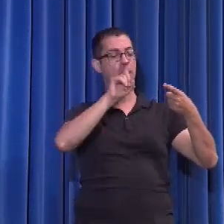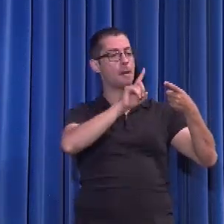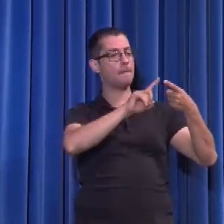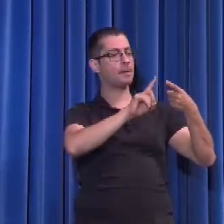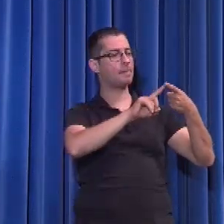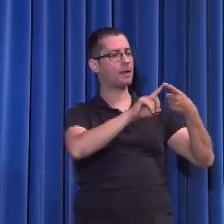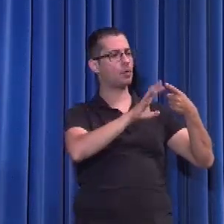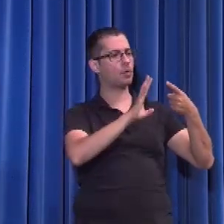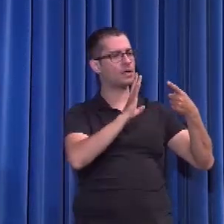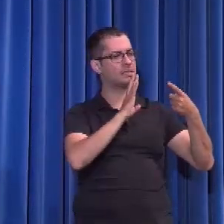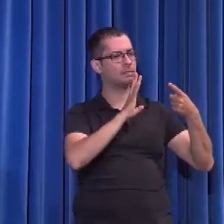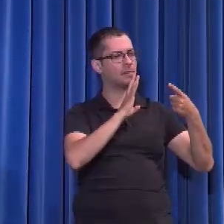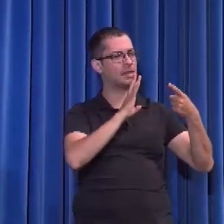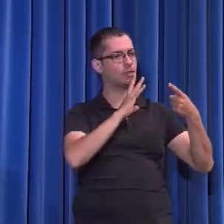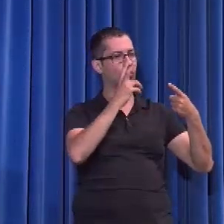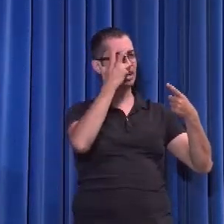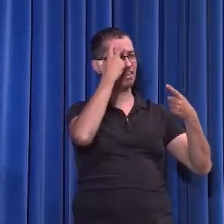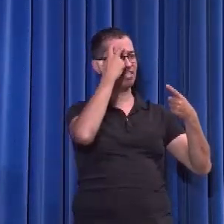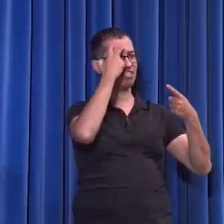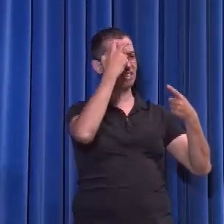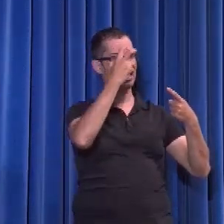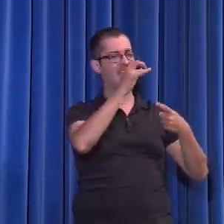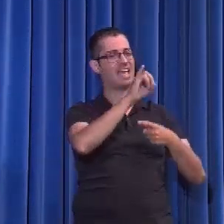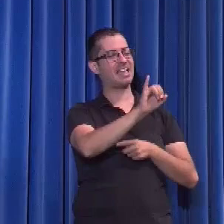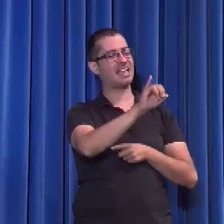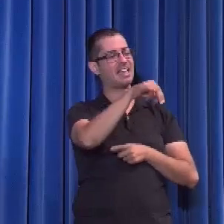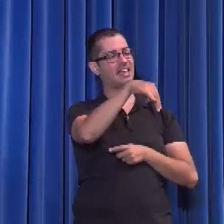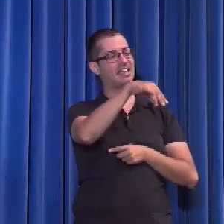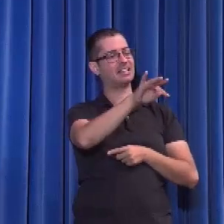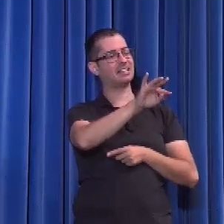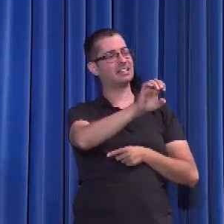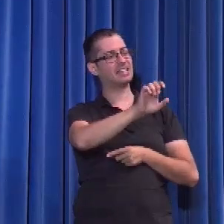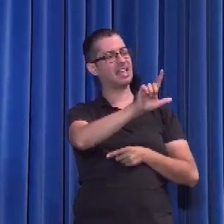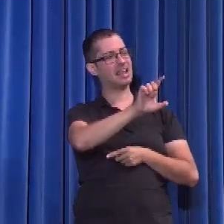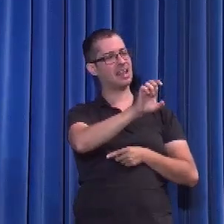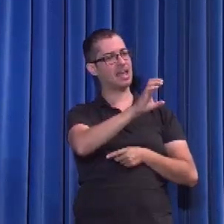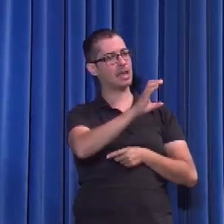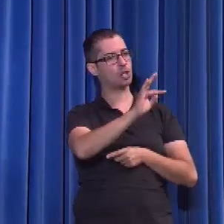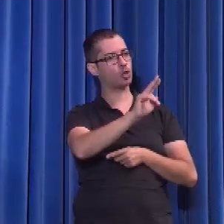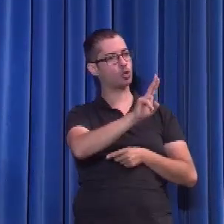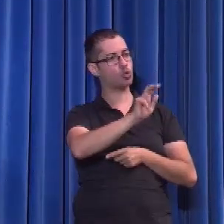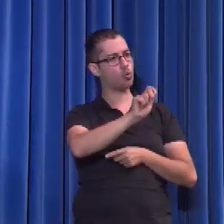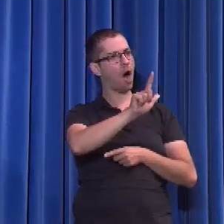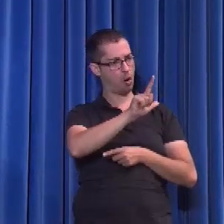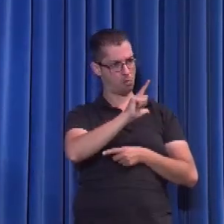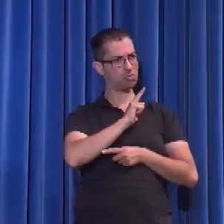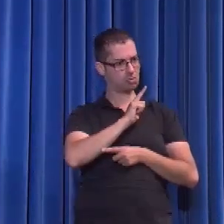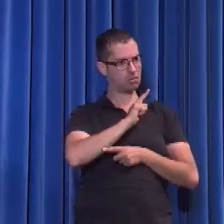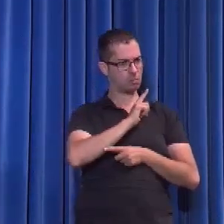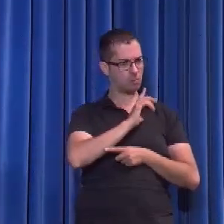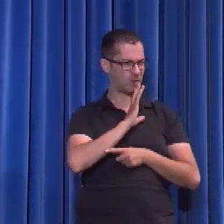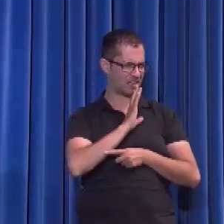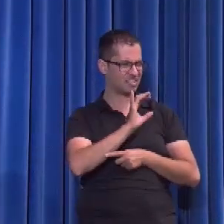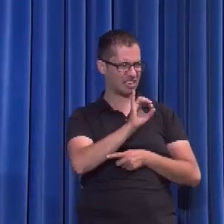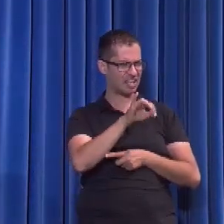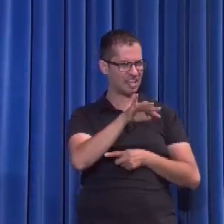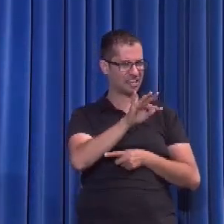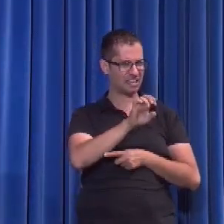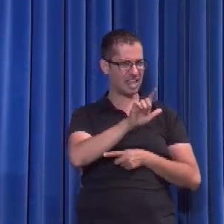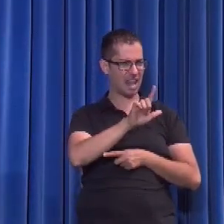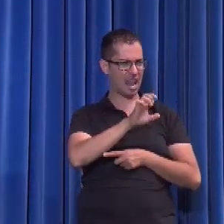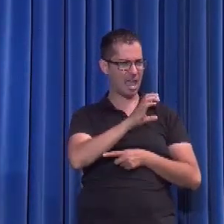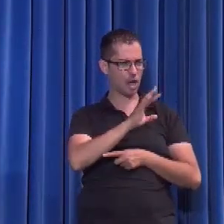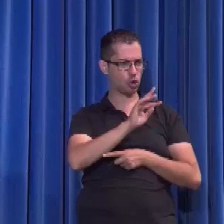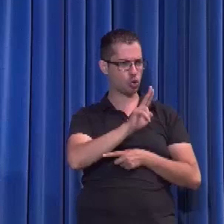primeiro conhecimento é o conhecimento intelectual. Há muita gente que tem apenas esse tipo de conhecimento a respeito de Deus.